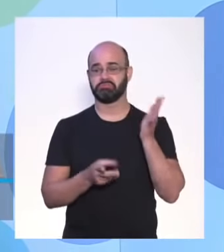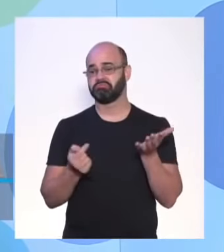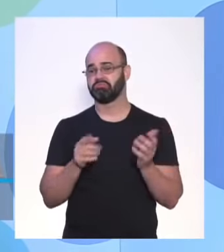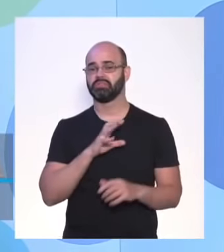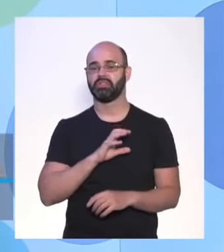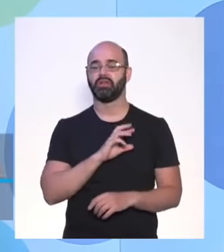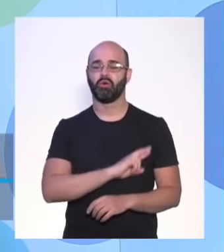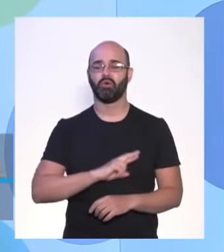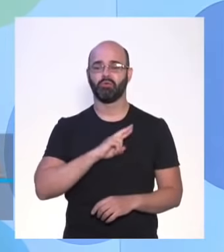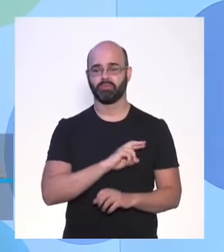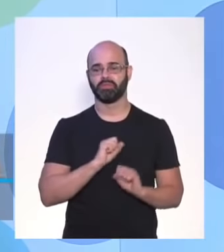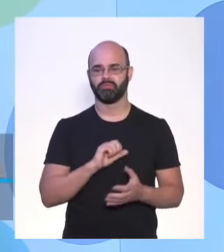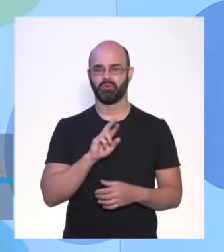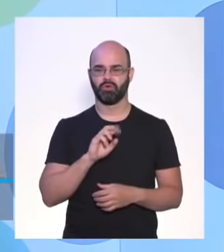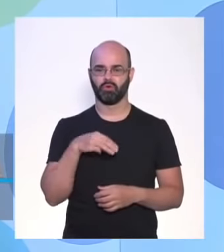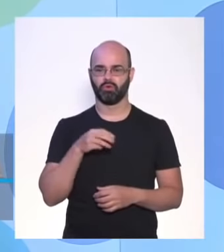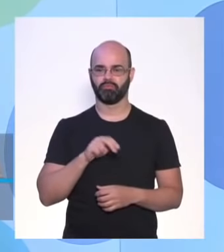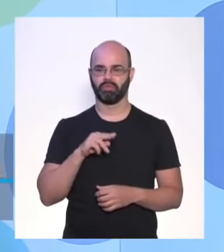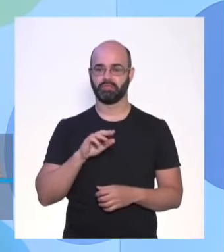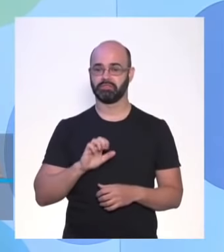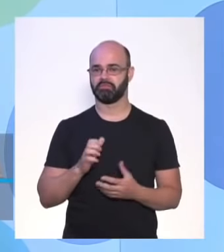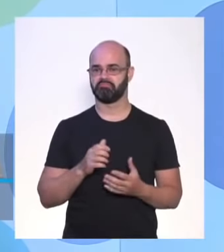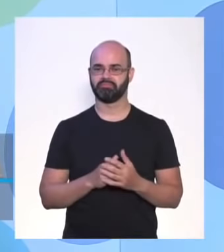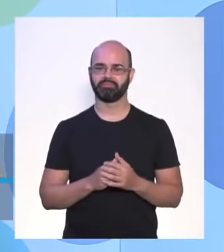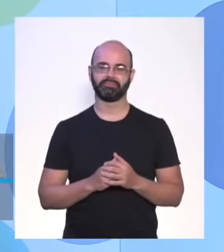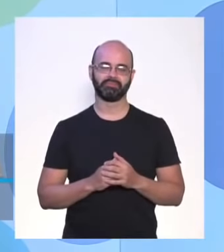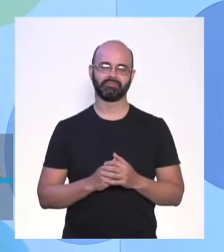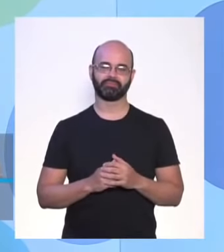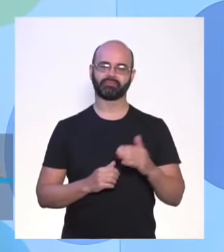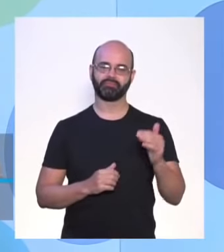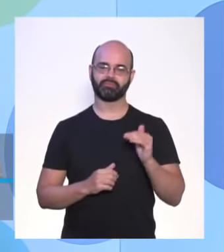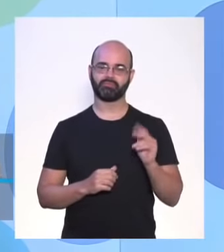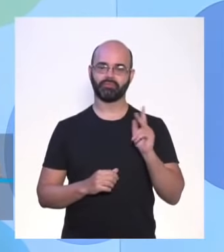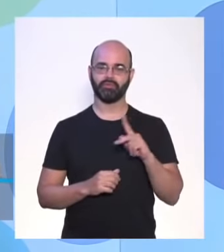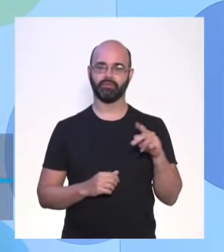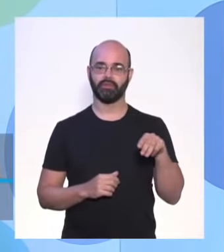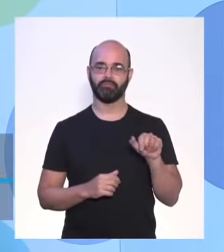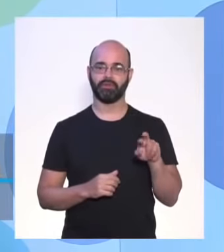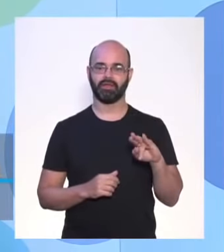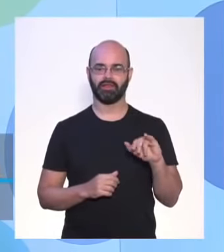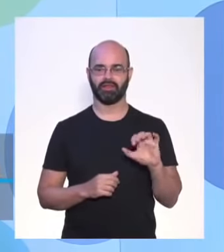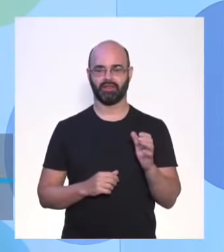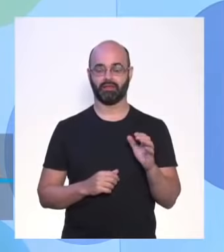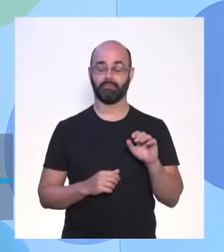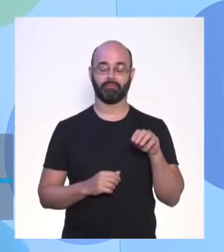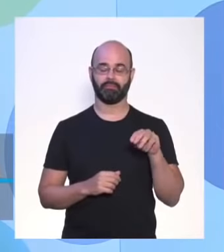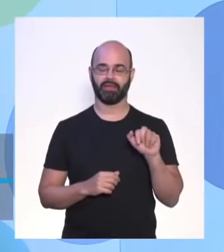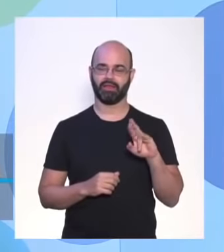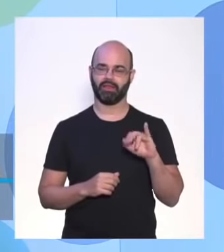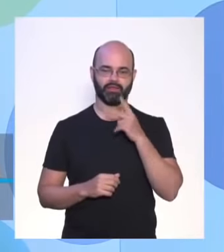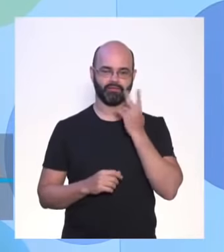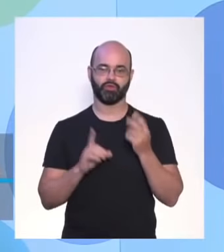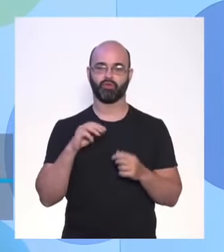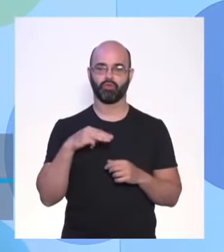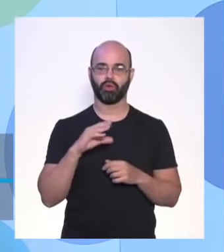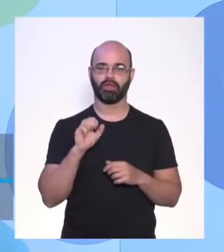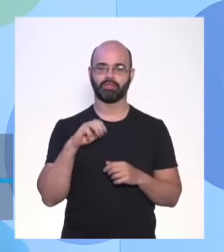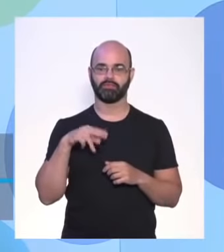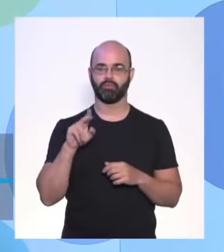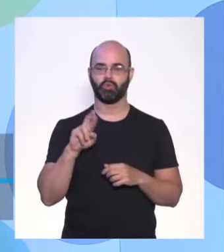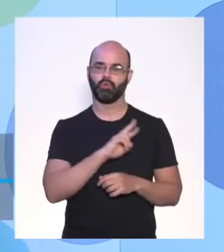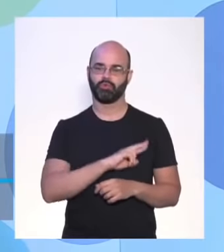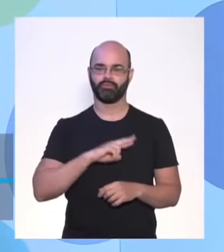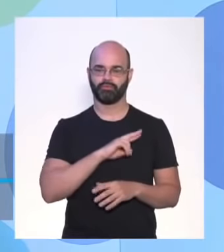a para o chover aqui a para o Maria Dom Casmurro gênero romance EA pro